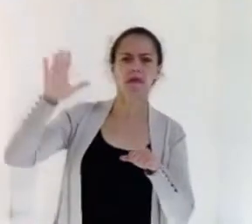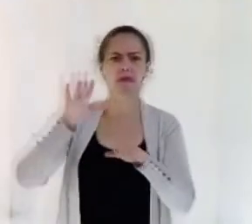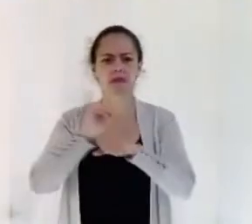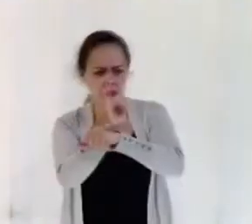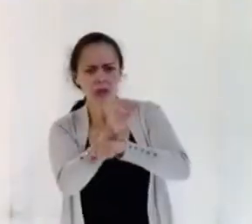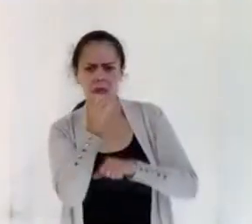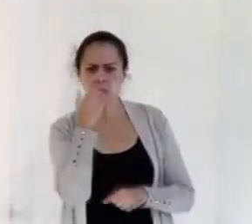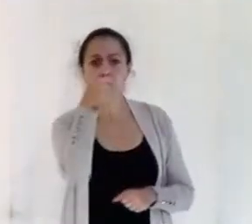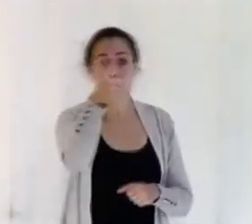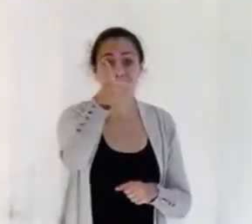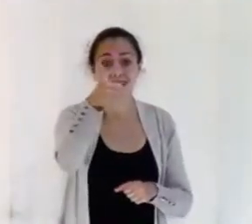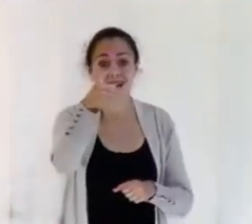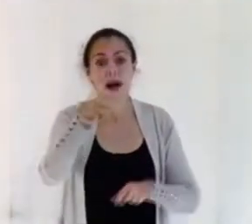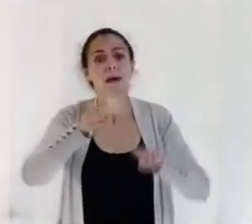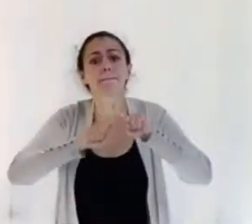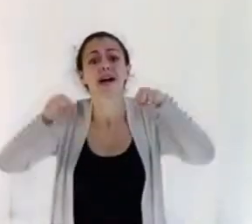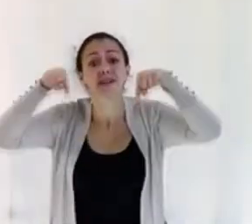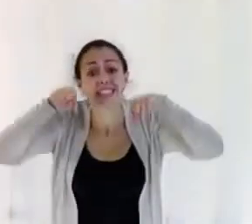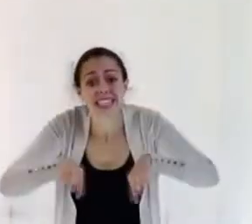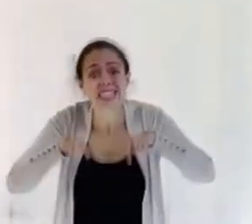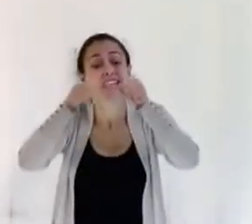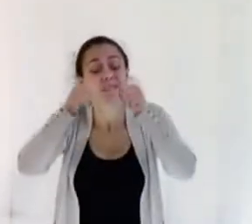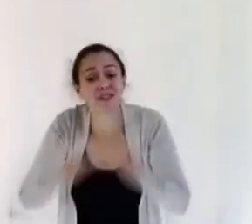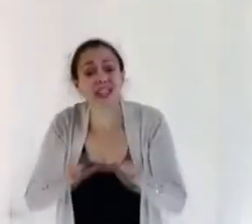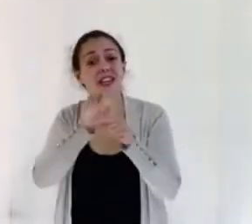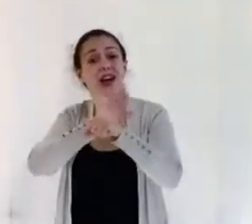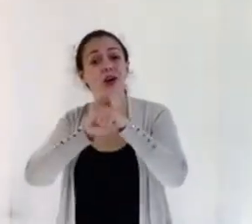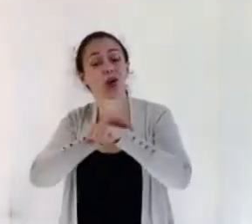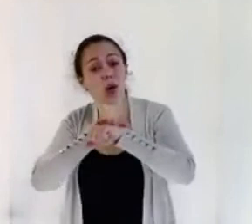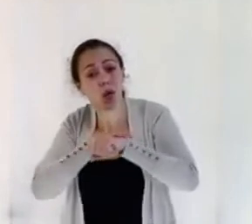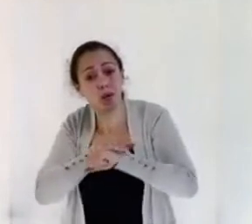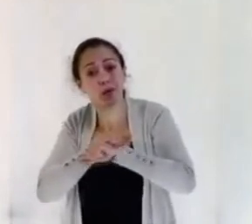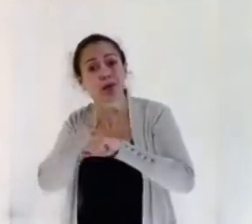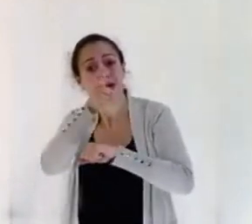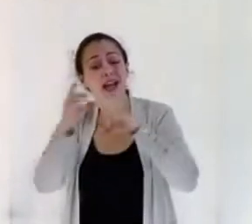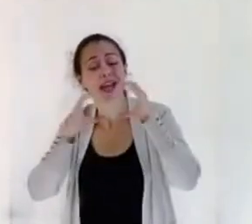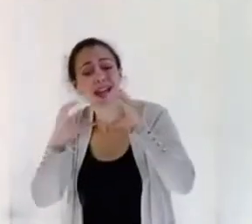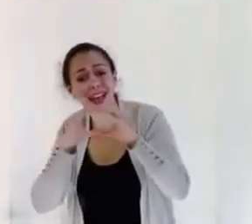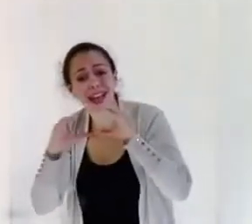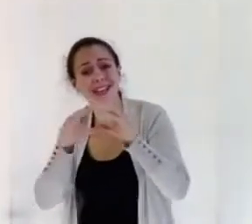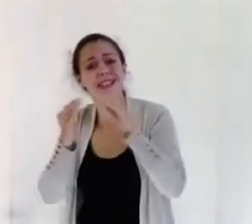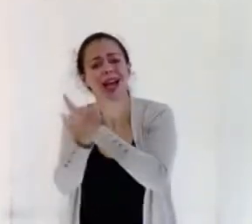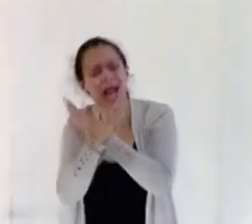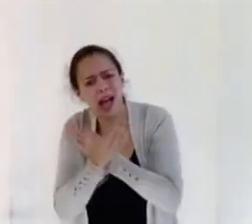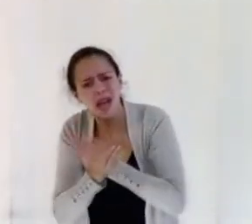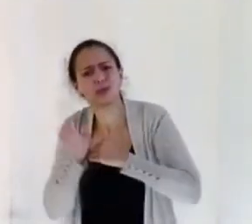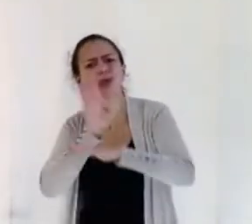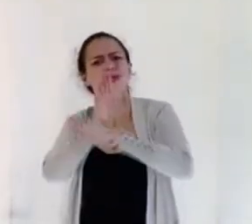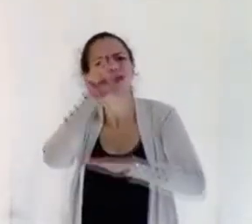que aprender, volte, vem para os seus pastores, peça ajuda para caminhar com